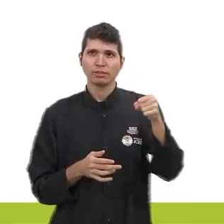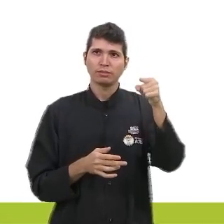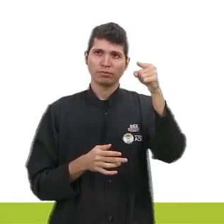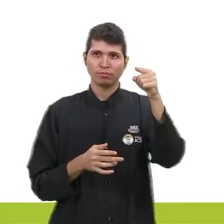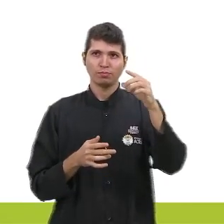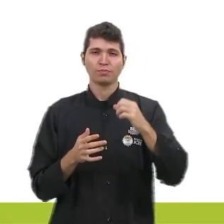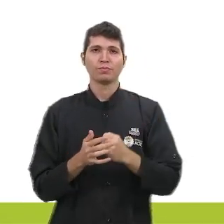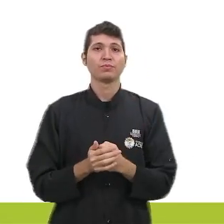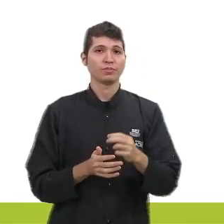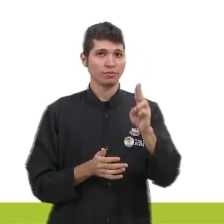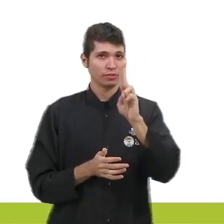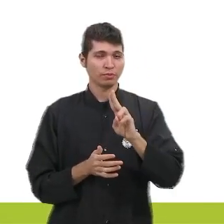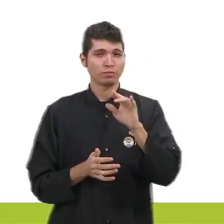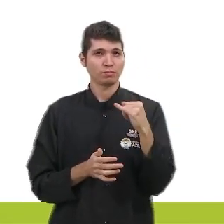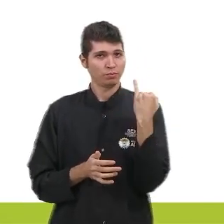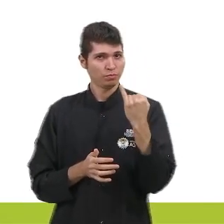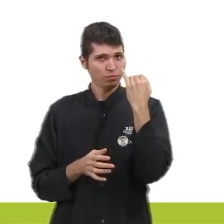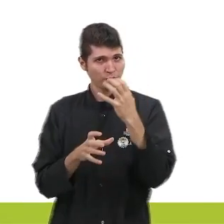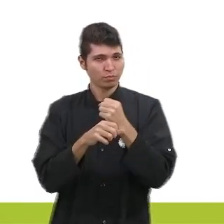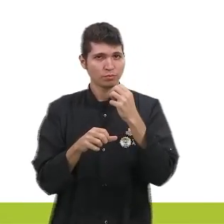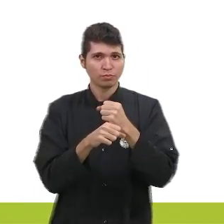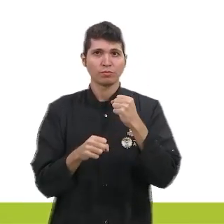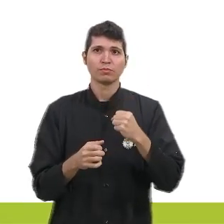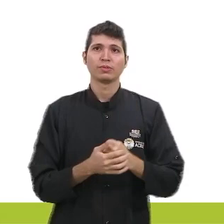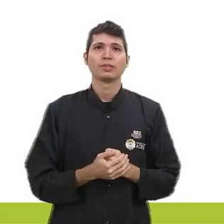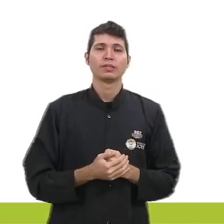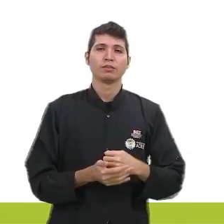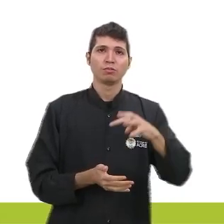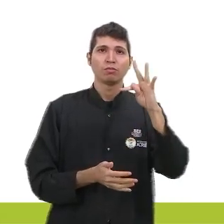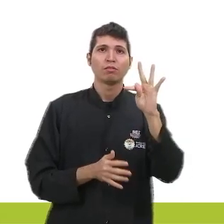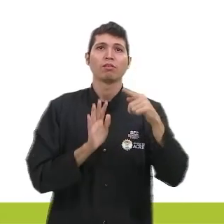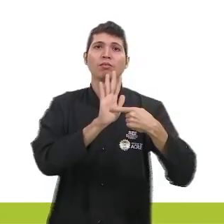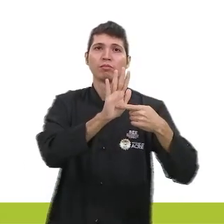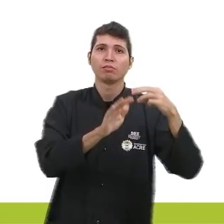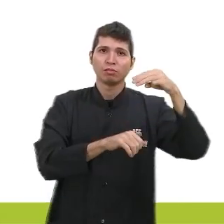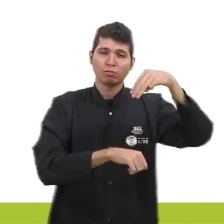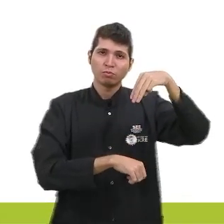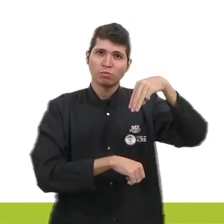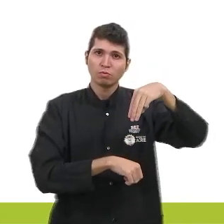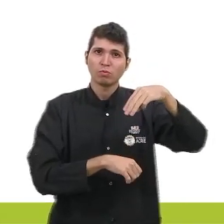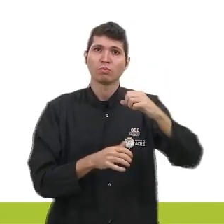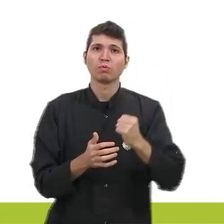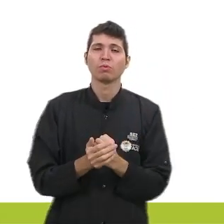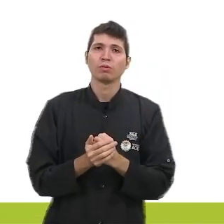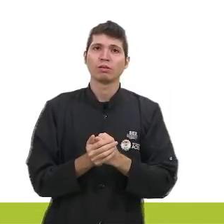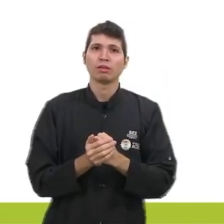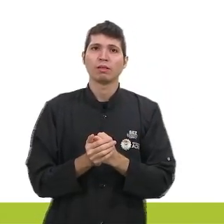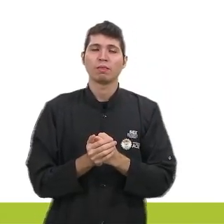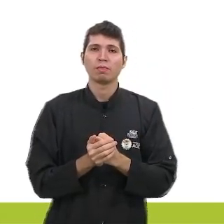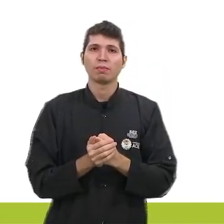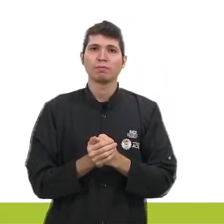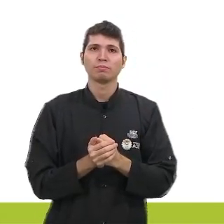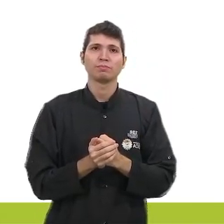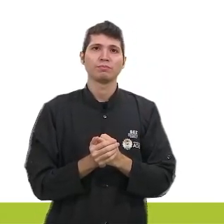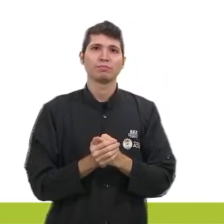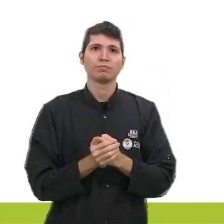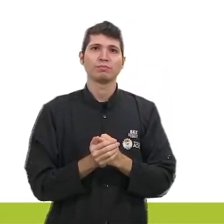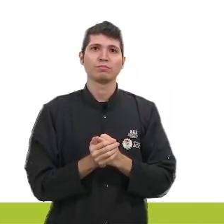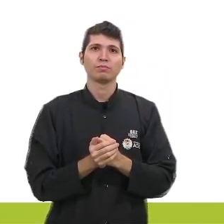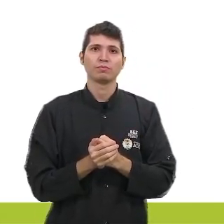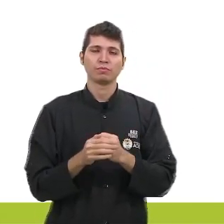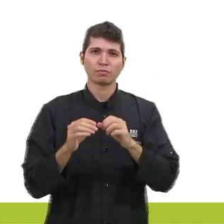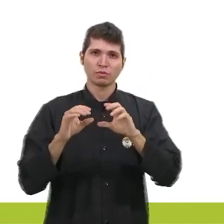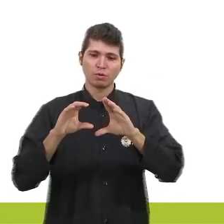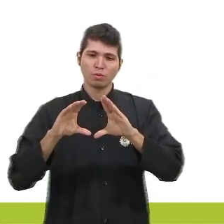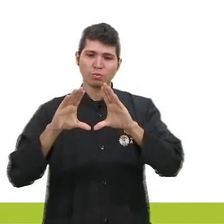tá bom? Como T é em minutos, por motivos de segurança, a trava do forno só é liberada para abertura quando o forno atinge